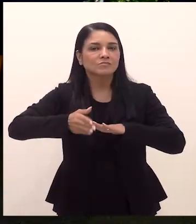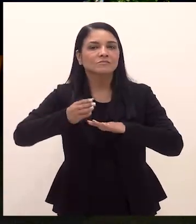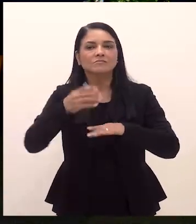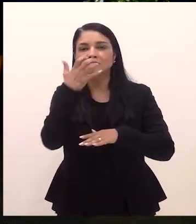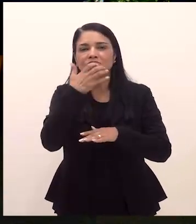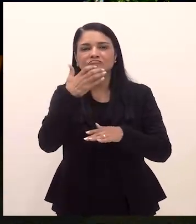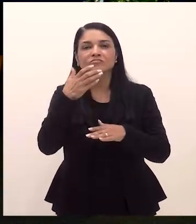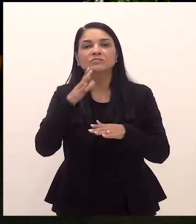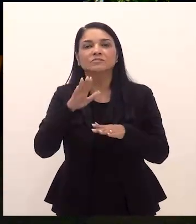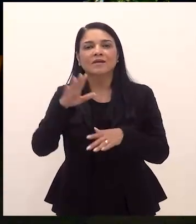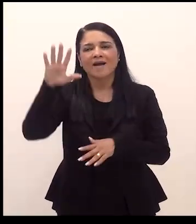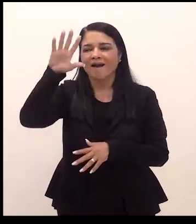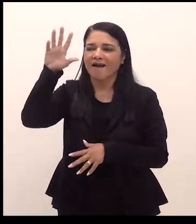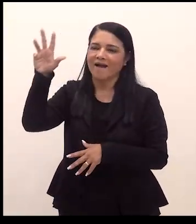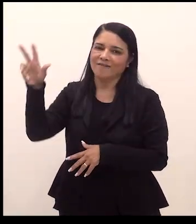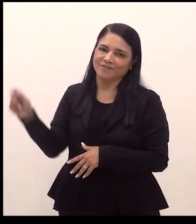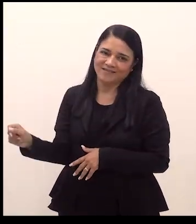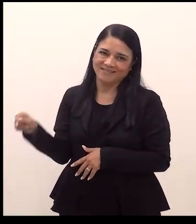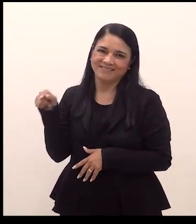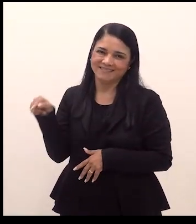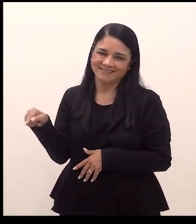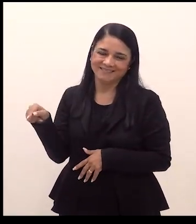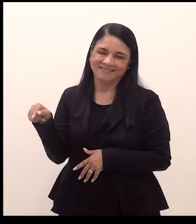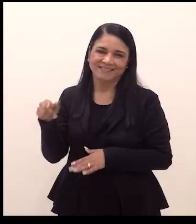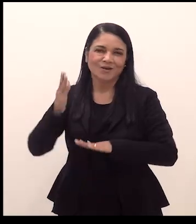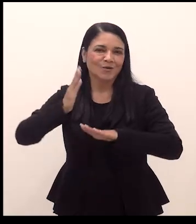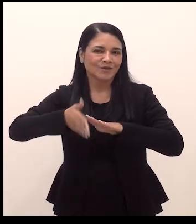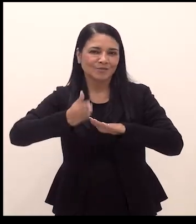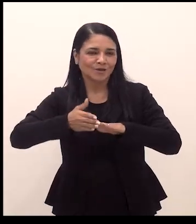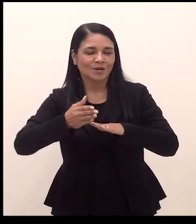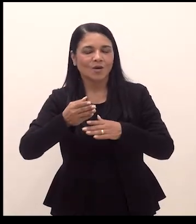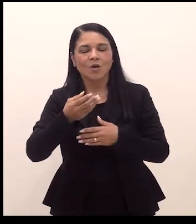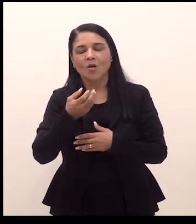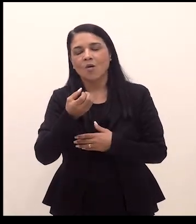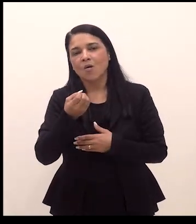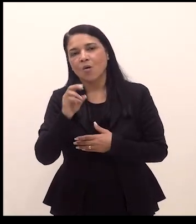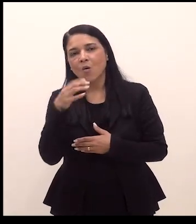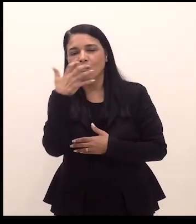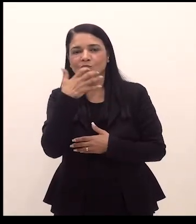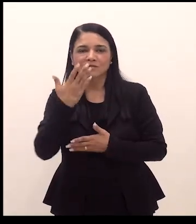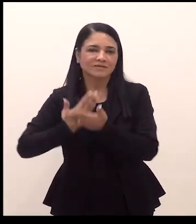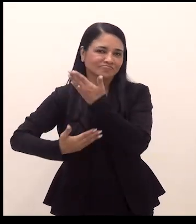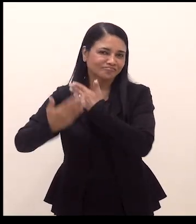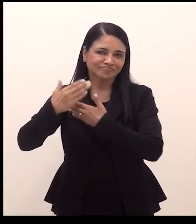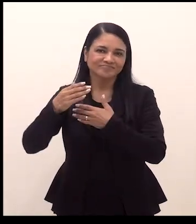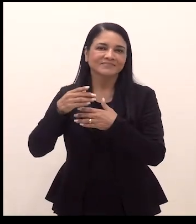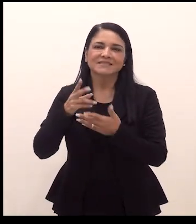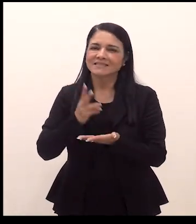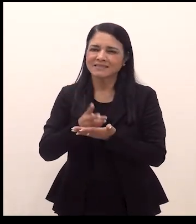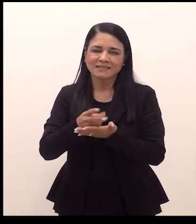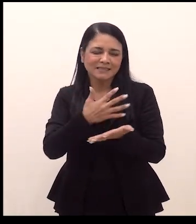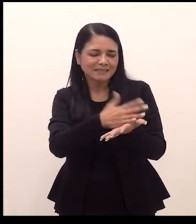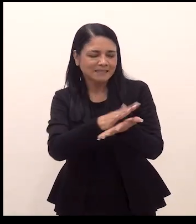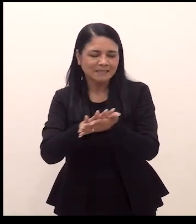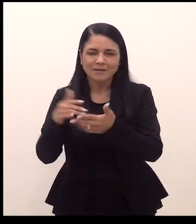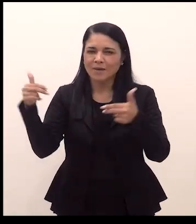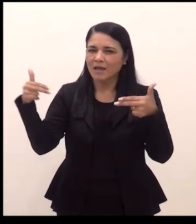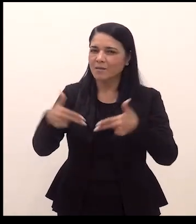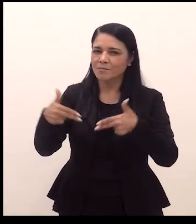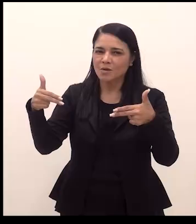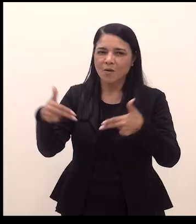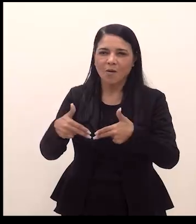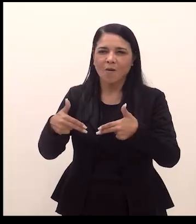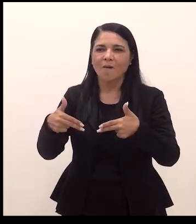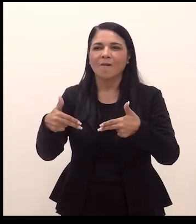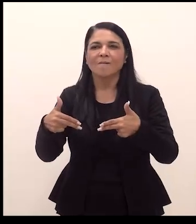contemporânea. A fonte é a África, né? Seja a contemporânea ou a antiga, né? Seja o samba, o